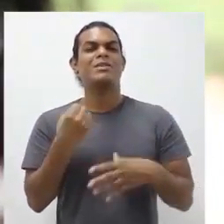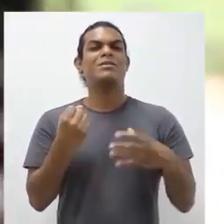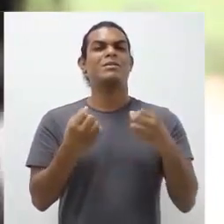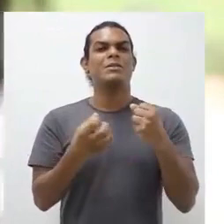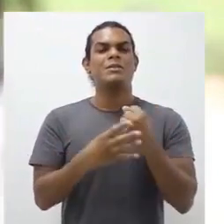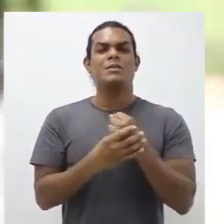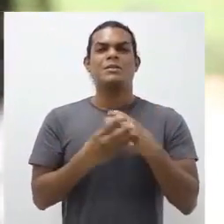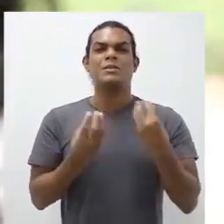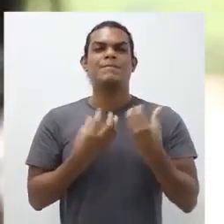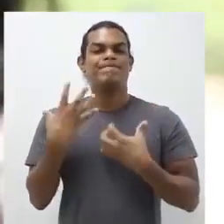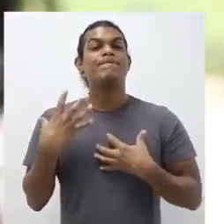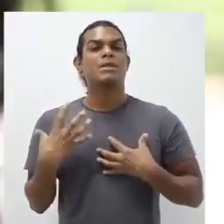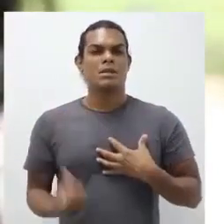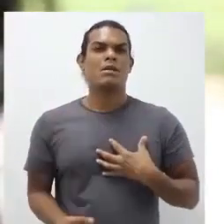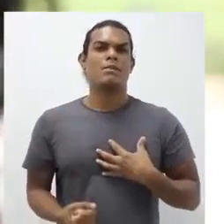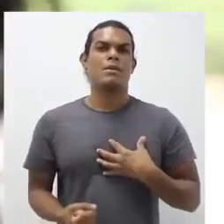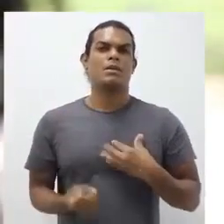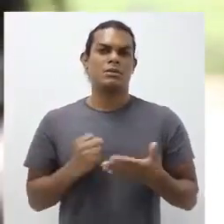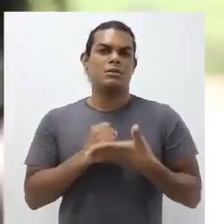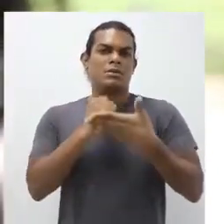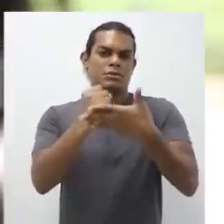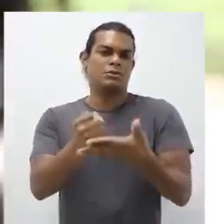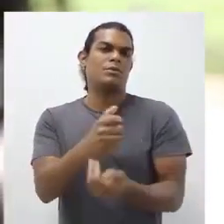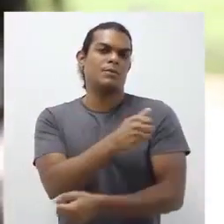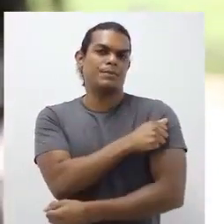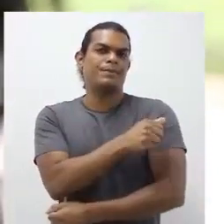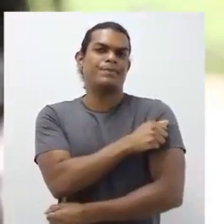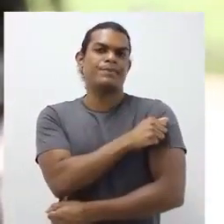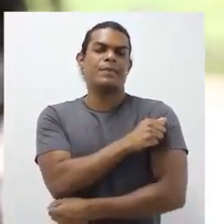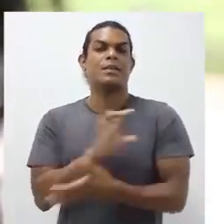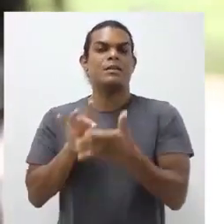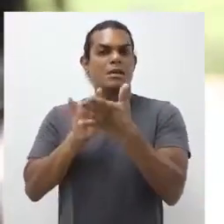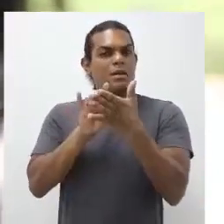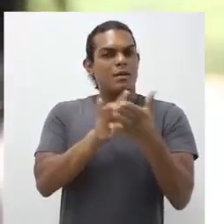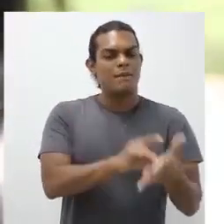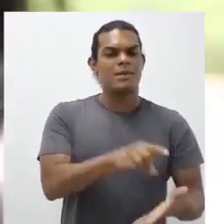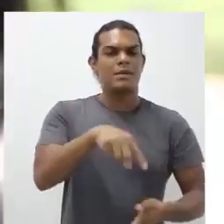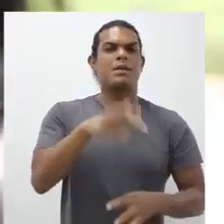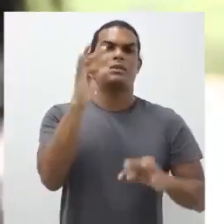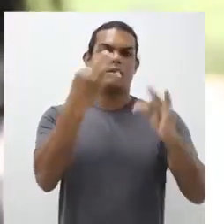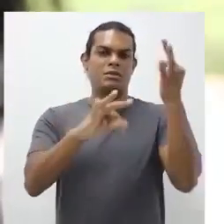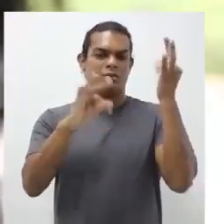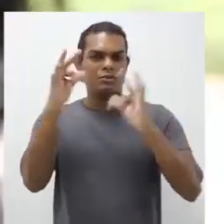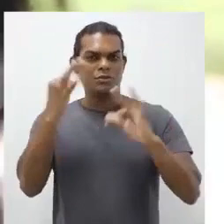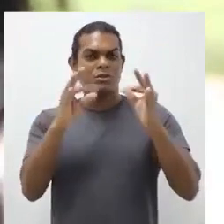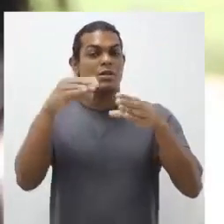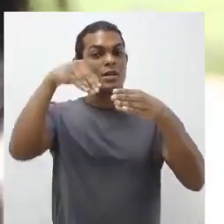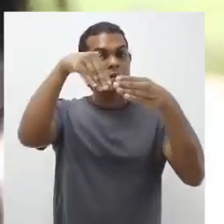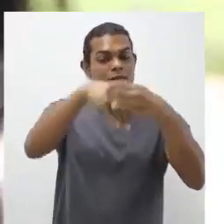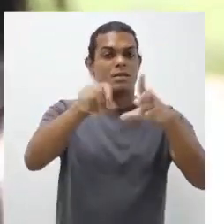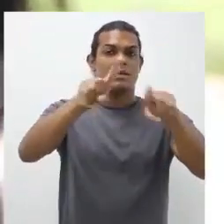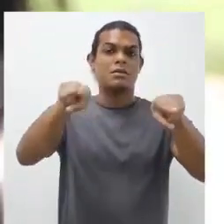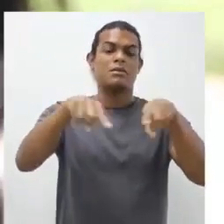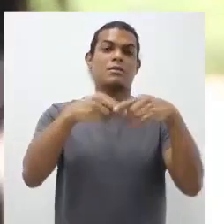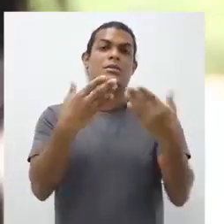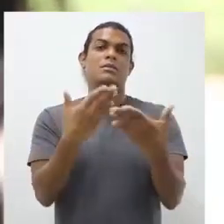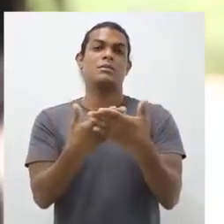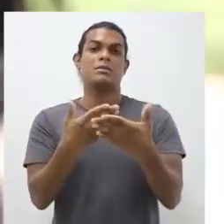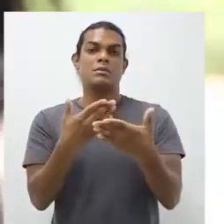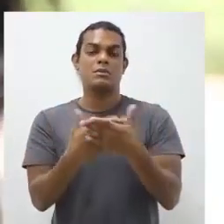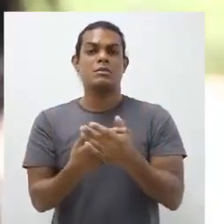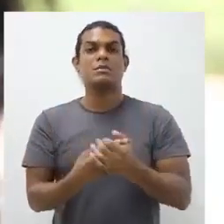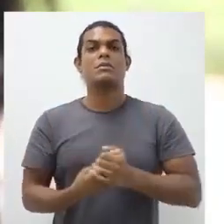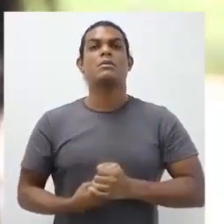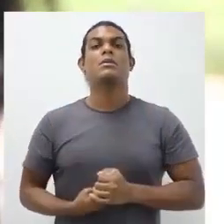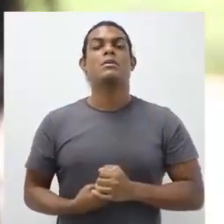seguro para que ele possa, num segundo momento, aplicar, né, começar a fazer uso desses dispositivos de